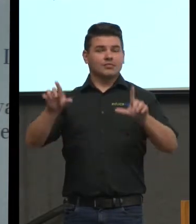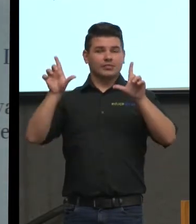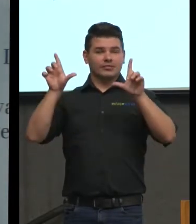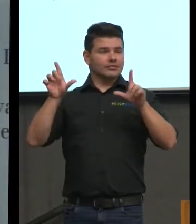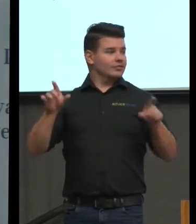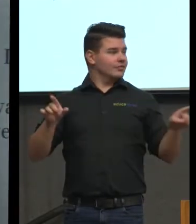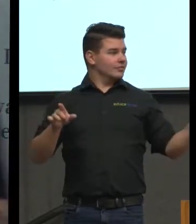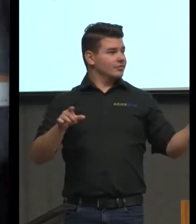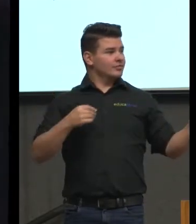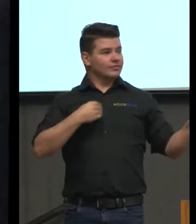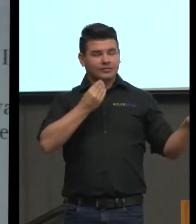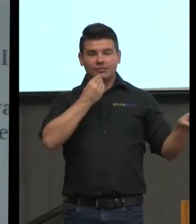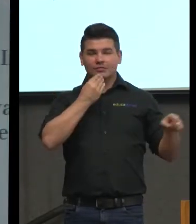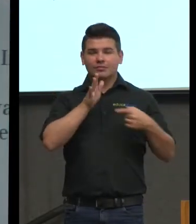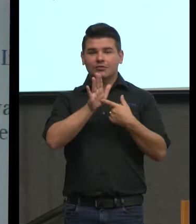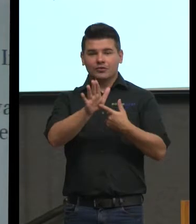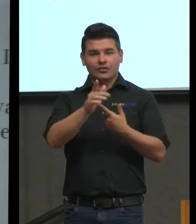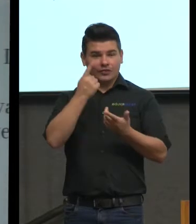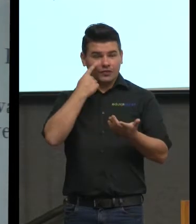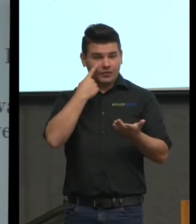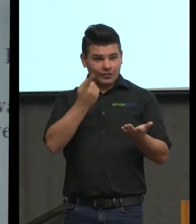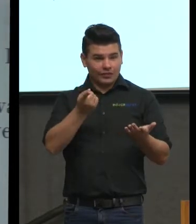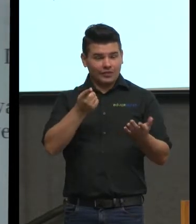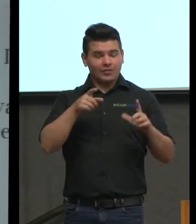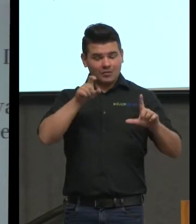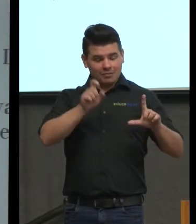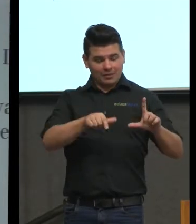meu mas não mudei para vocês vocês veem como é que são as coisas?